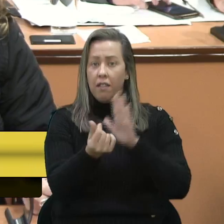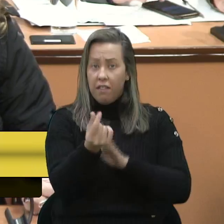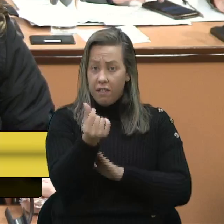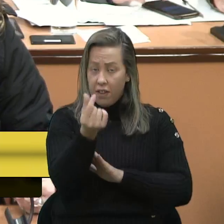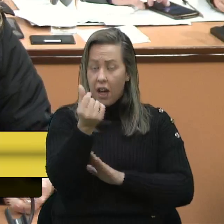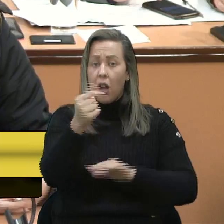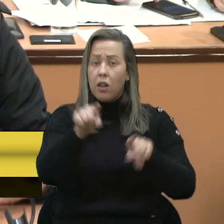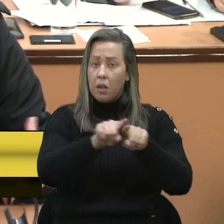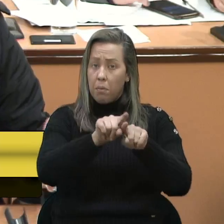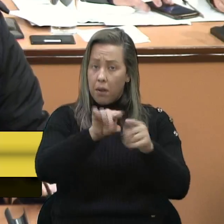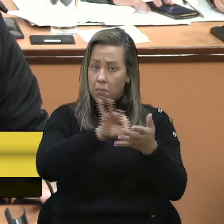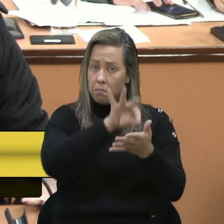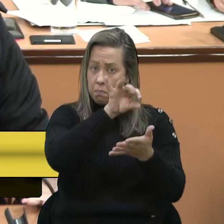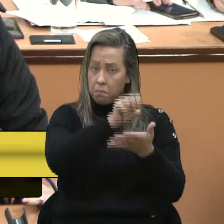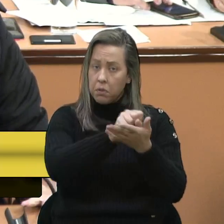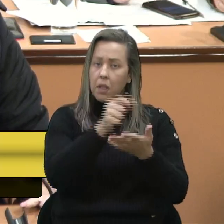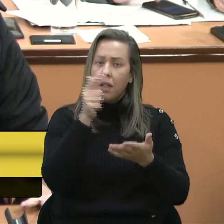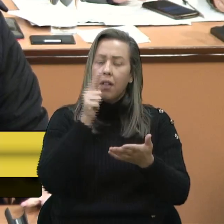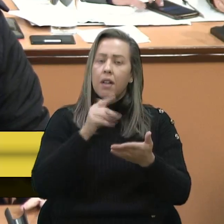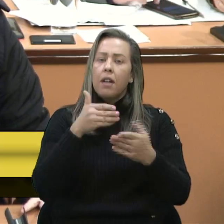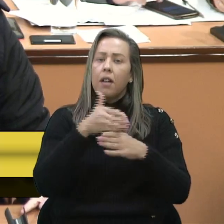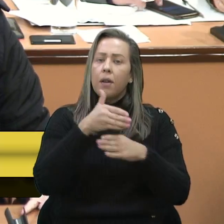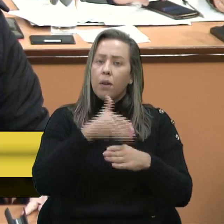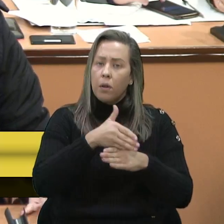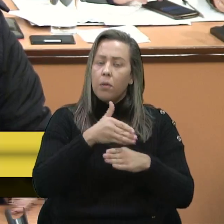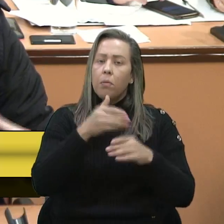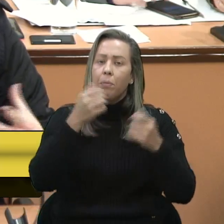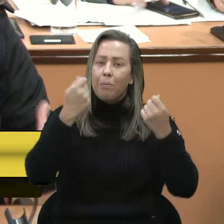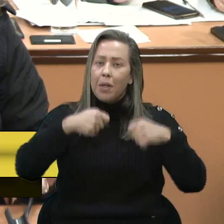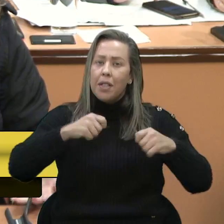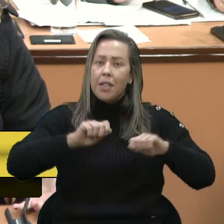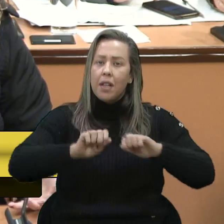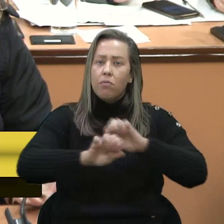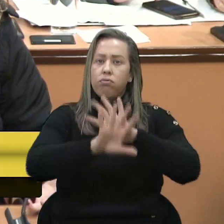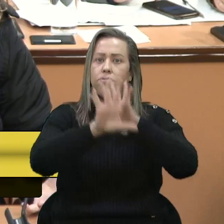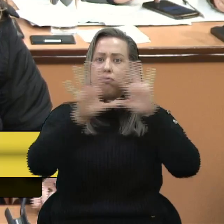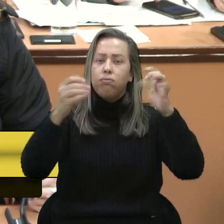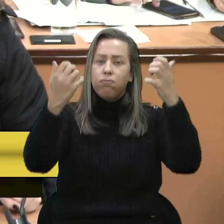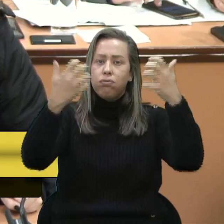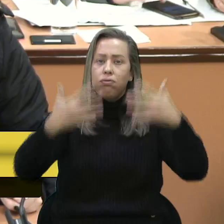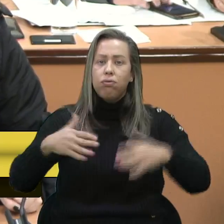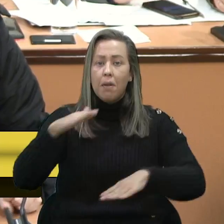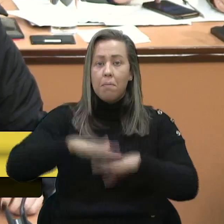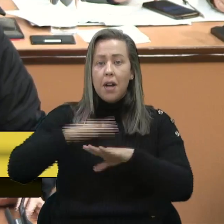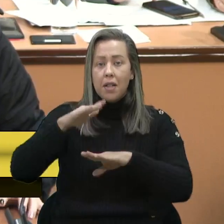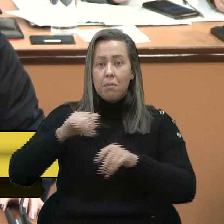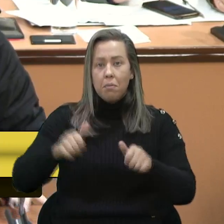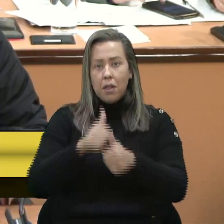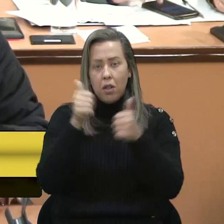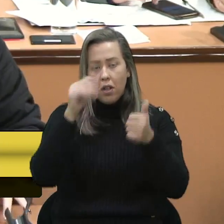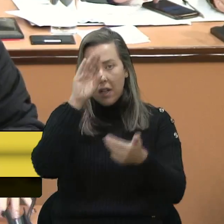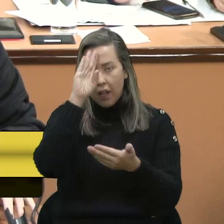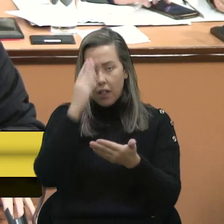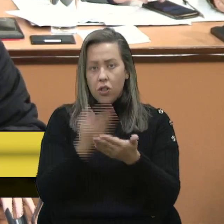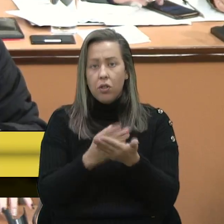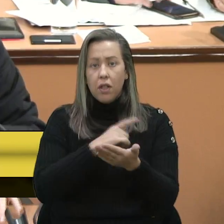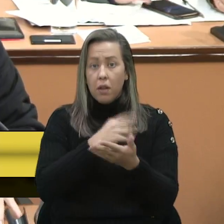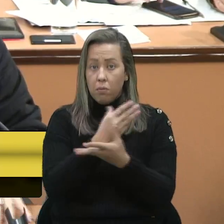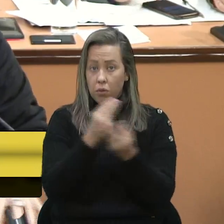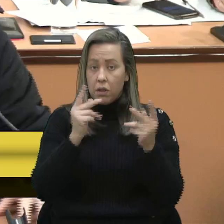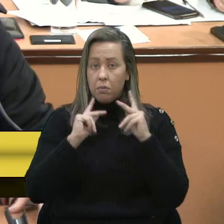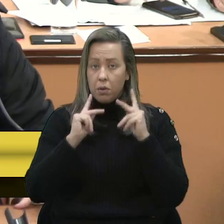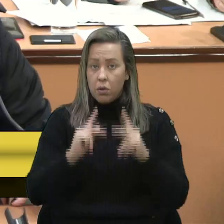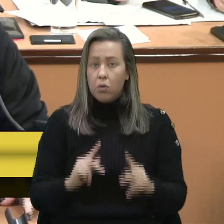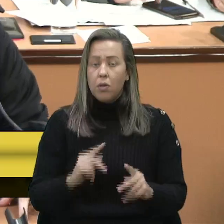necessário para concorrer, né, e a gente precisa, de fato, divulgar isso quanto mais melhor, né? Porque acredito que tem muitas pessoas que às vezes